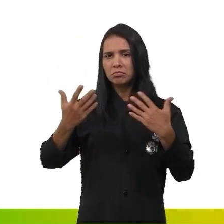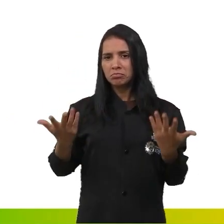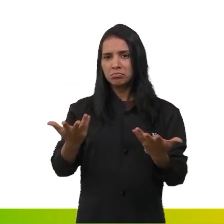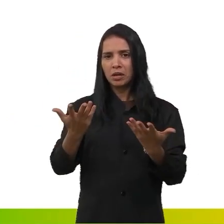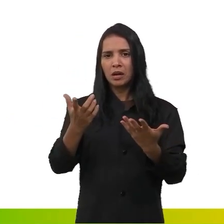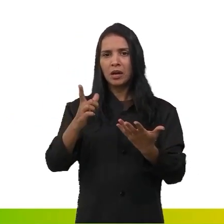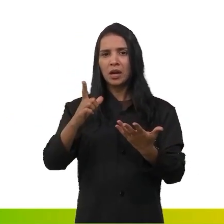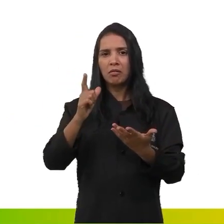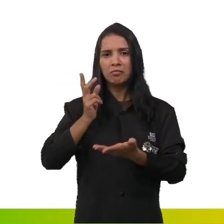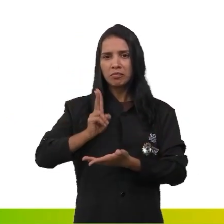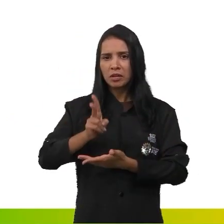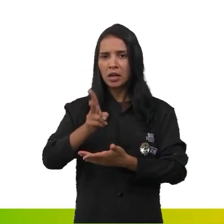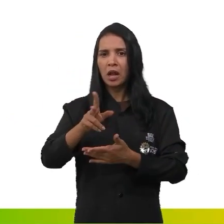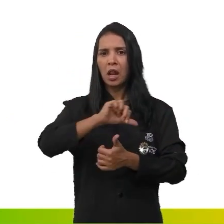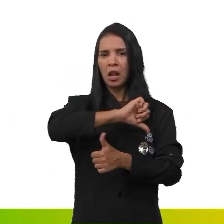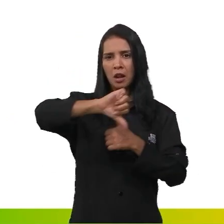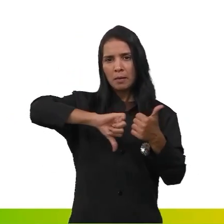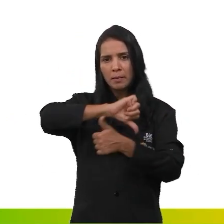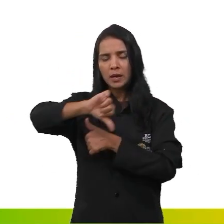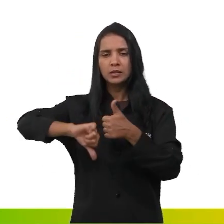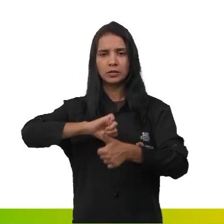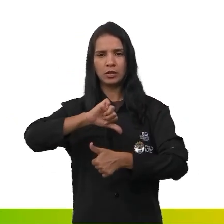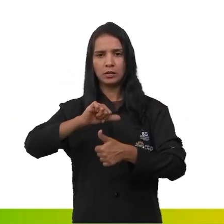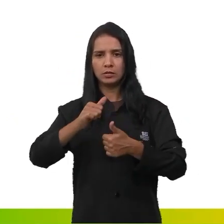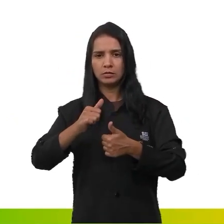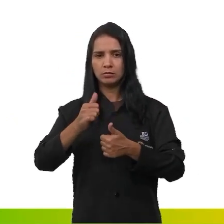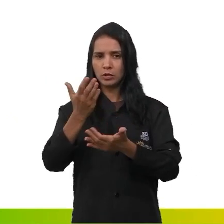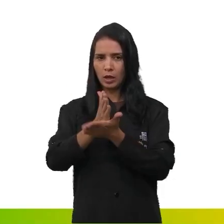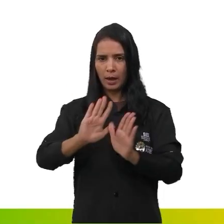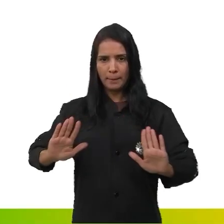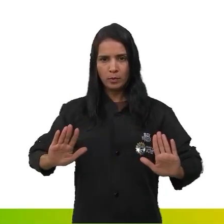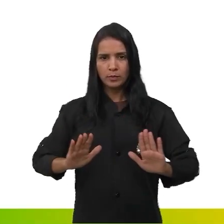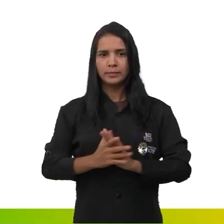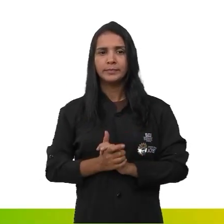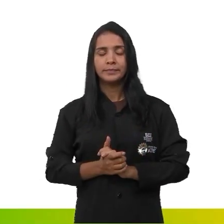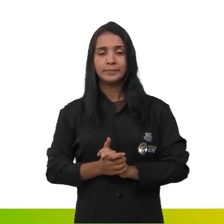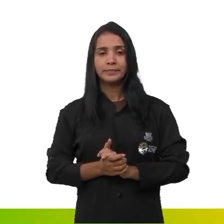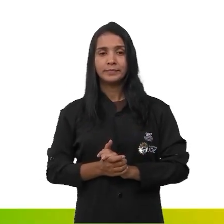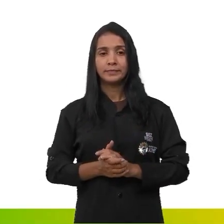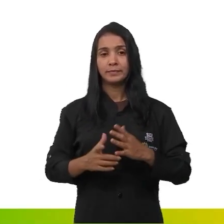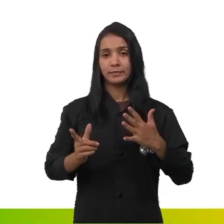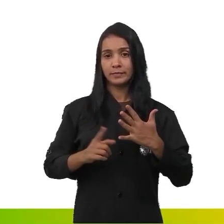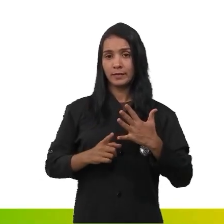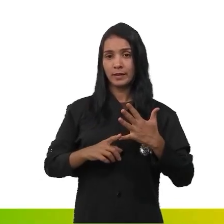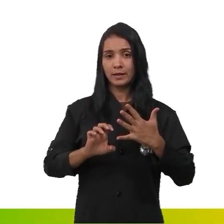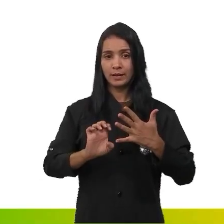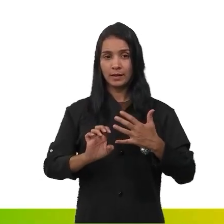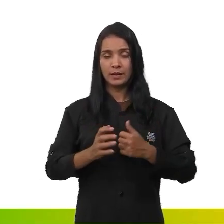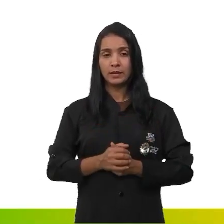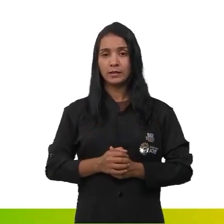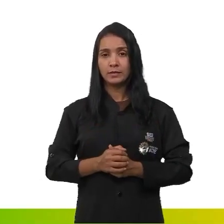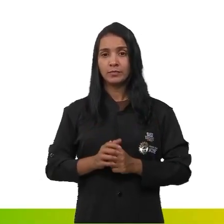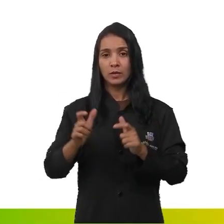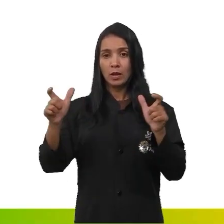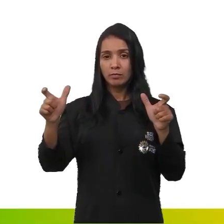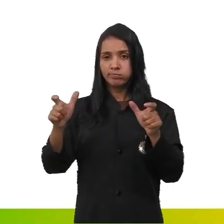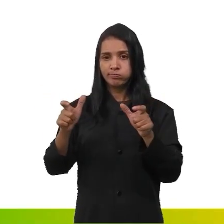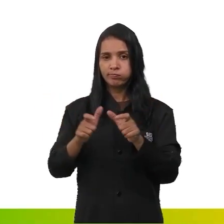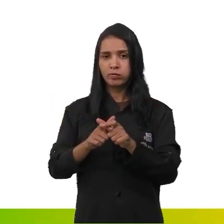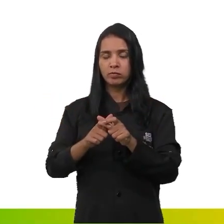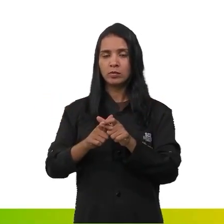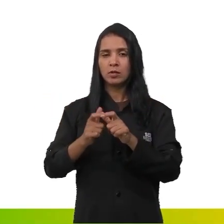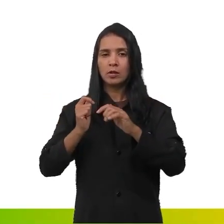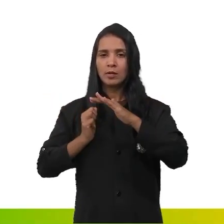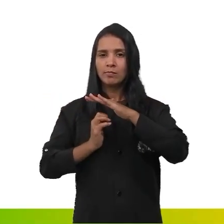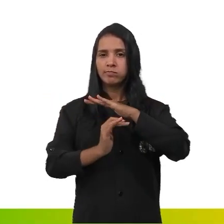se mantinham no poder, se revezavam no poder. Letra E, diminuição dos fluxos migratórios para as grandes